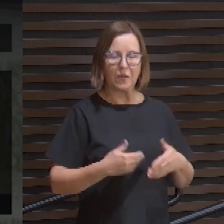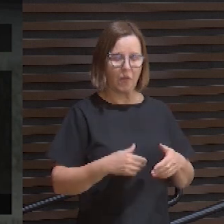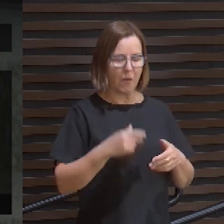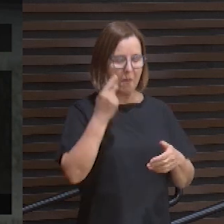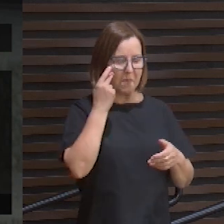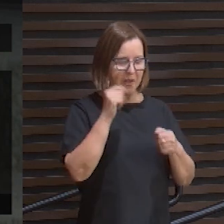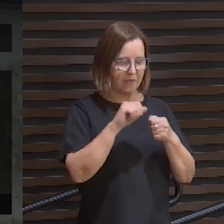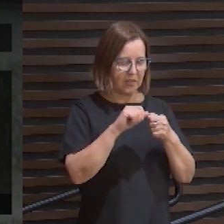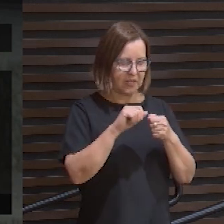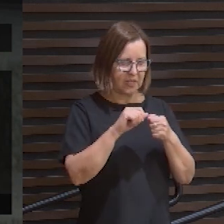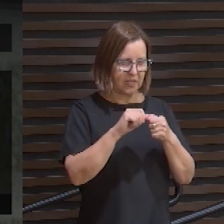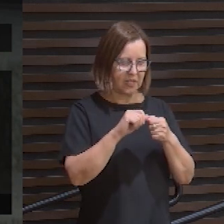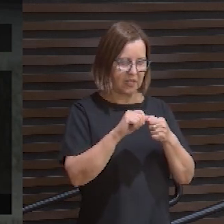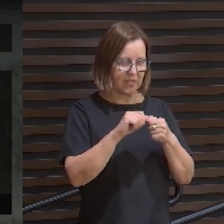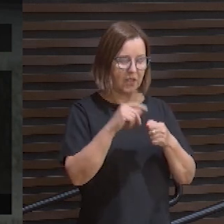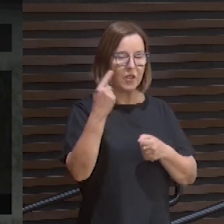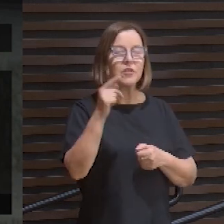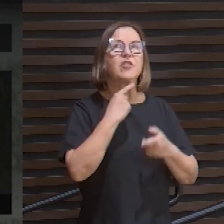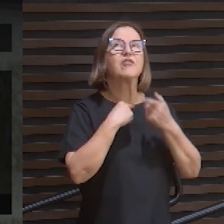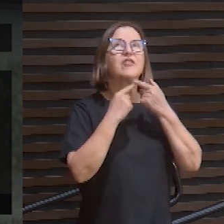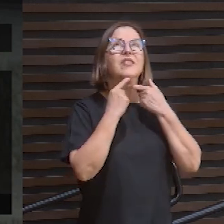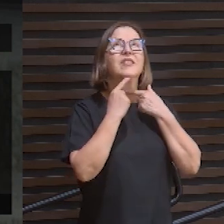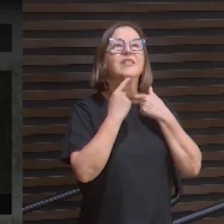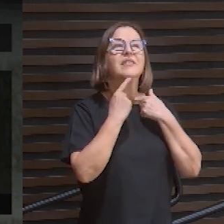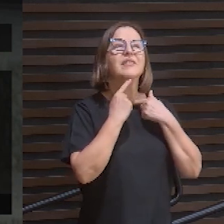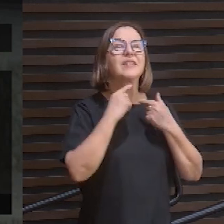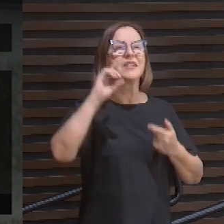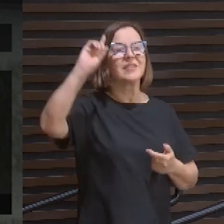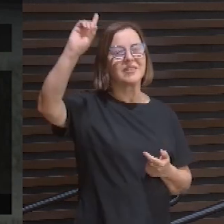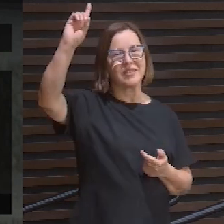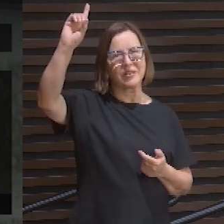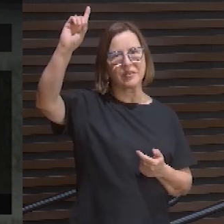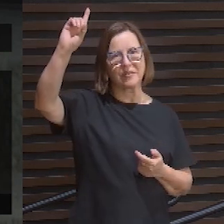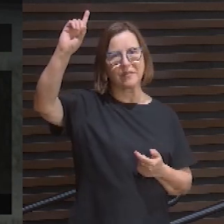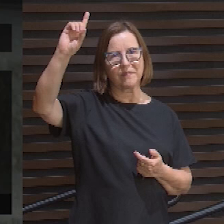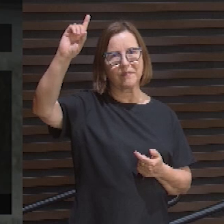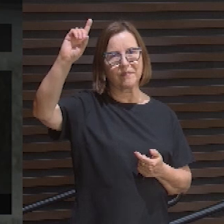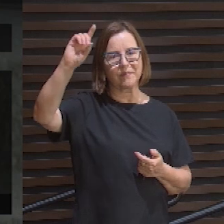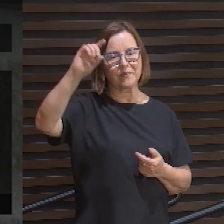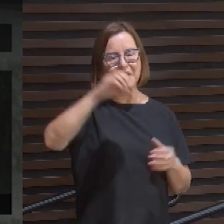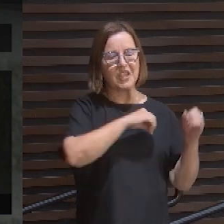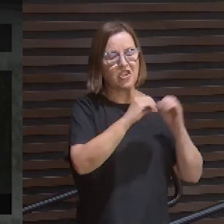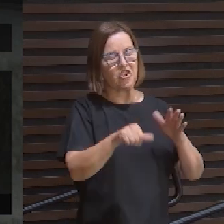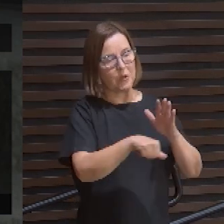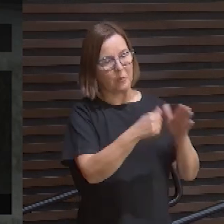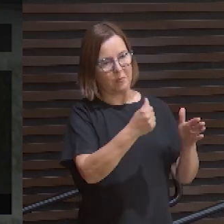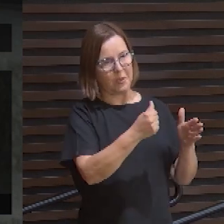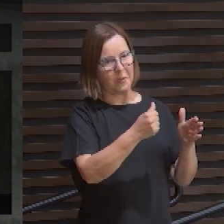para fazer, ó Deus, a tua vontade. Remove o primeiro